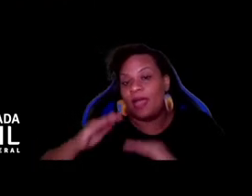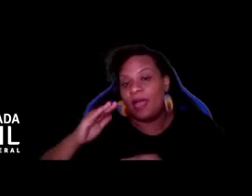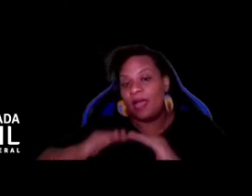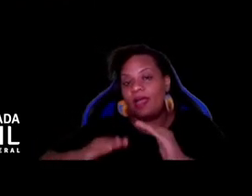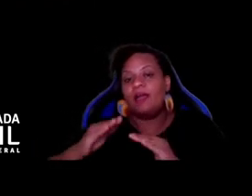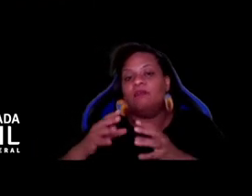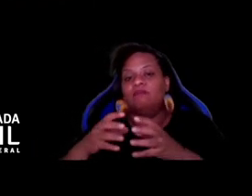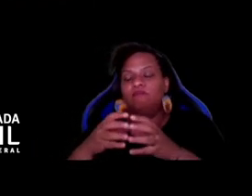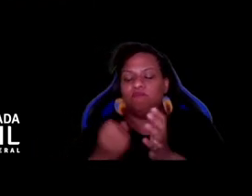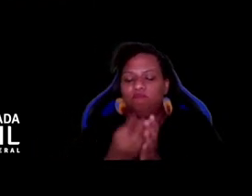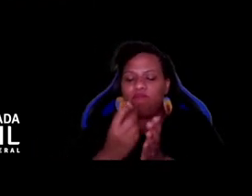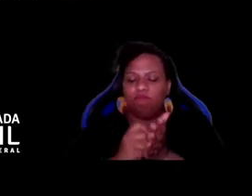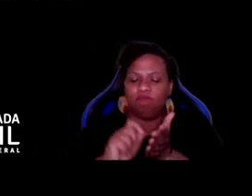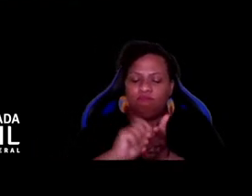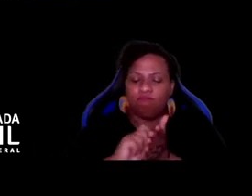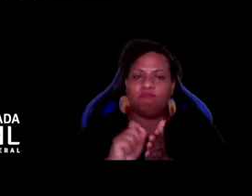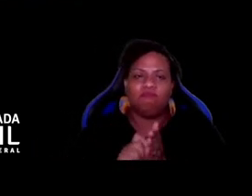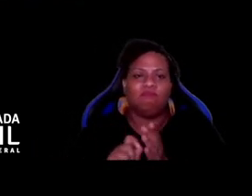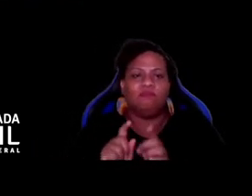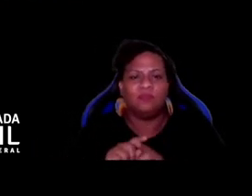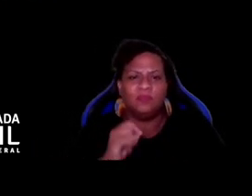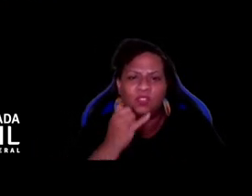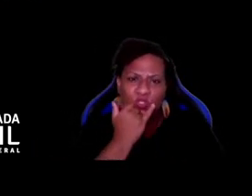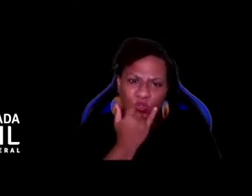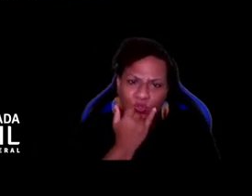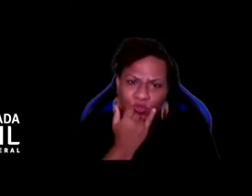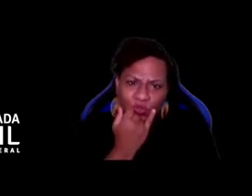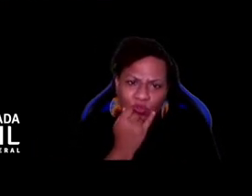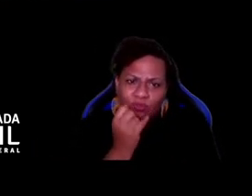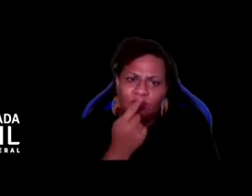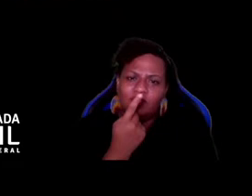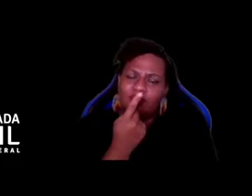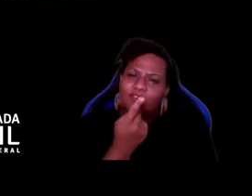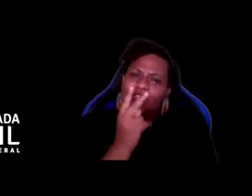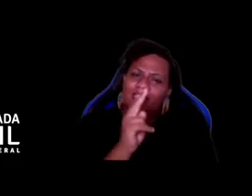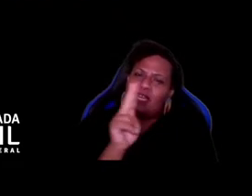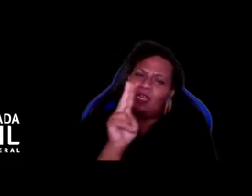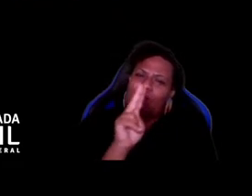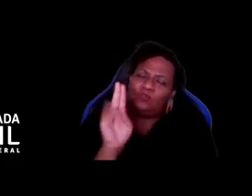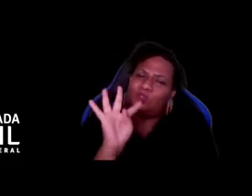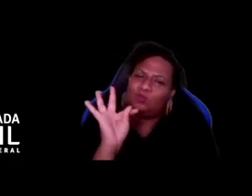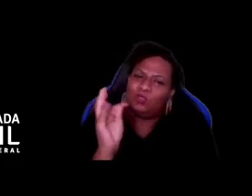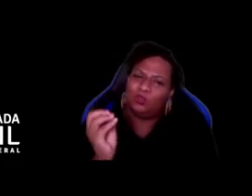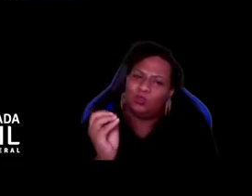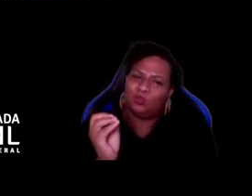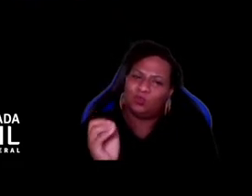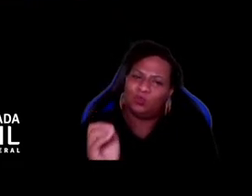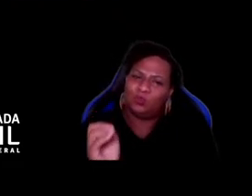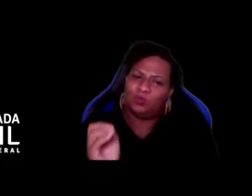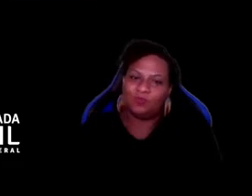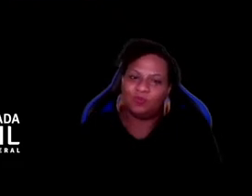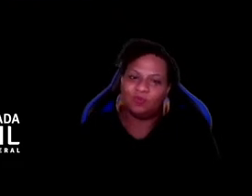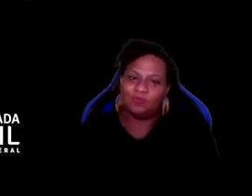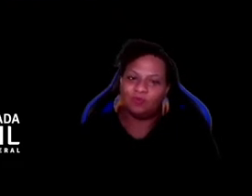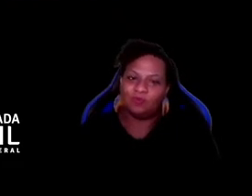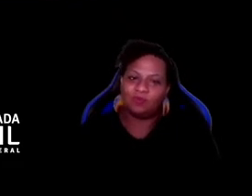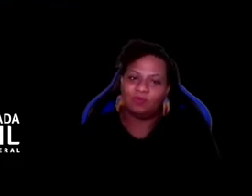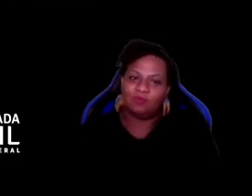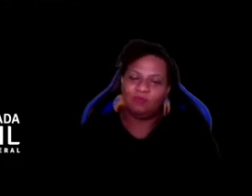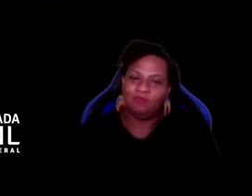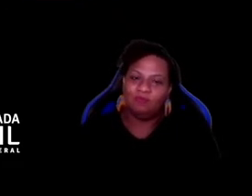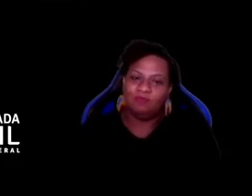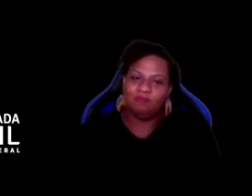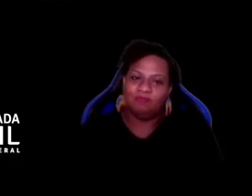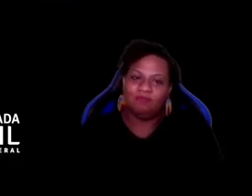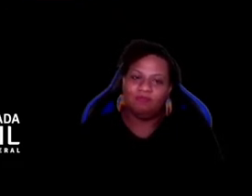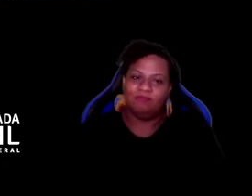compositoras também. Pessoal, perdão se eu não citar o nome de todo mundo, porque eu, às vezes, realmente não